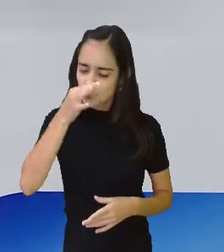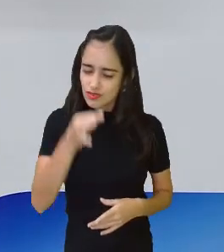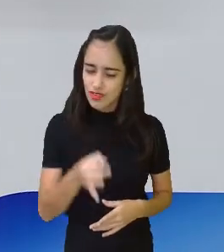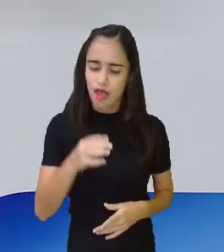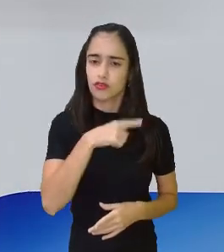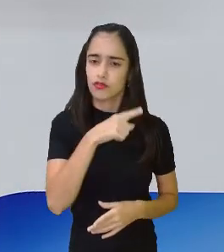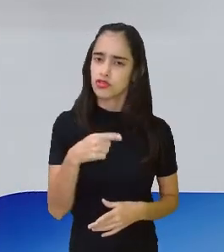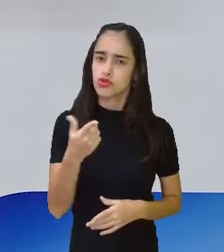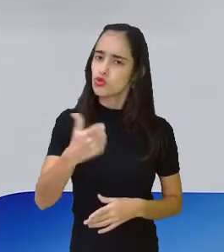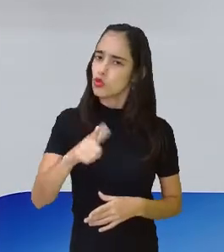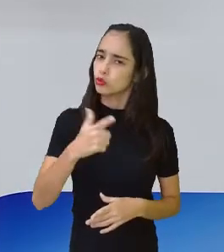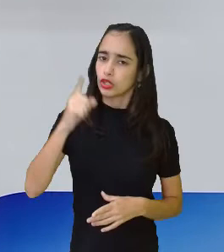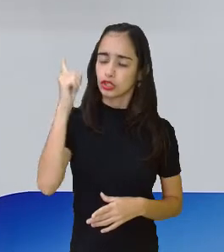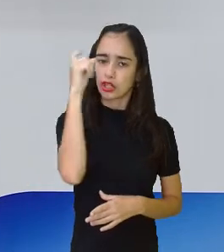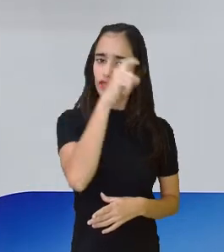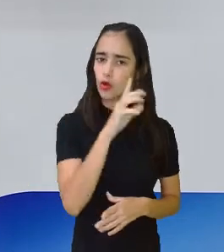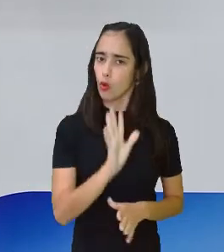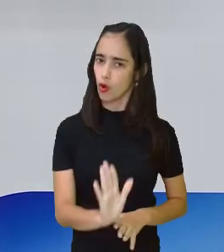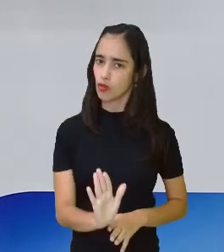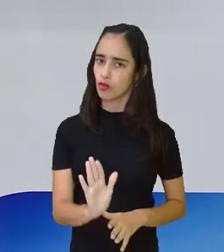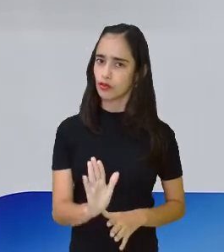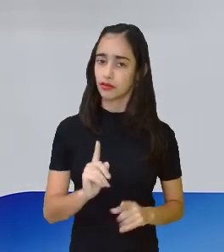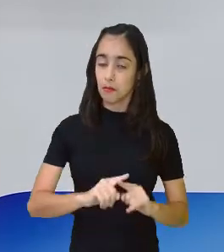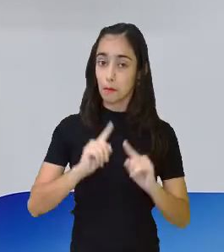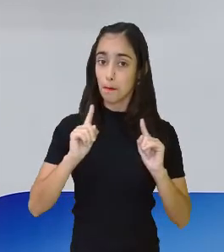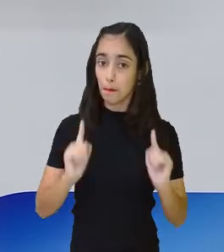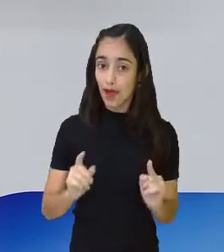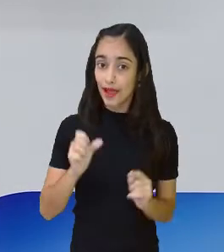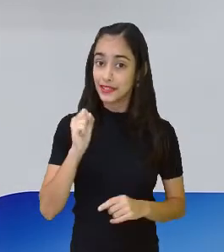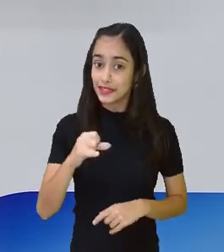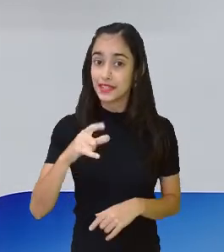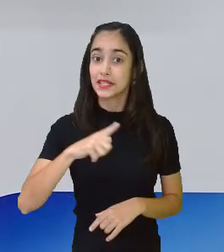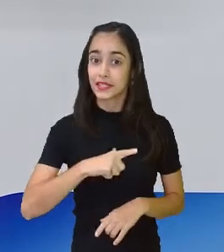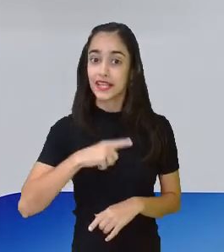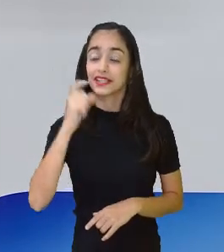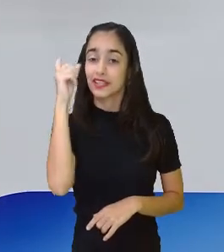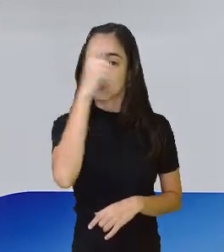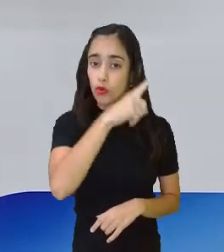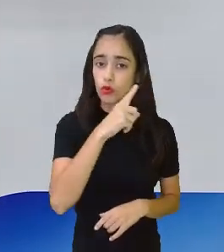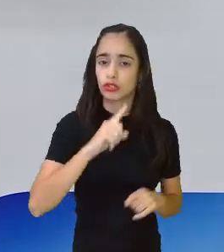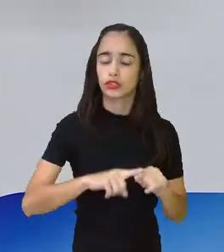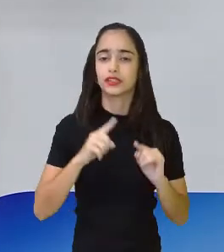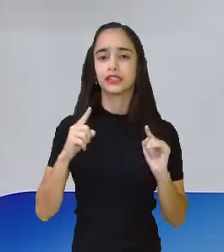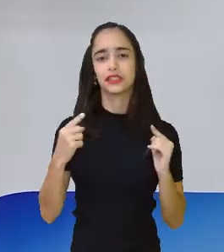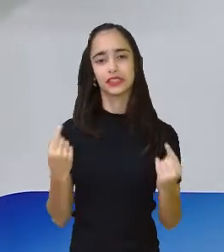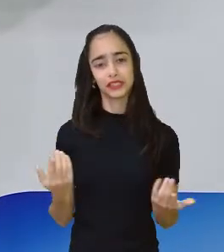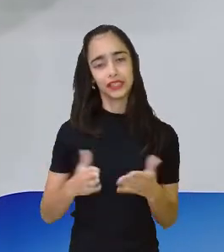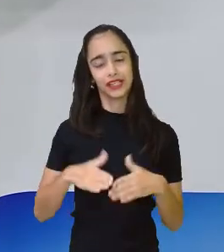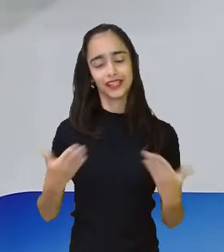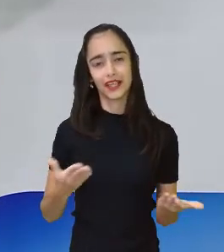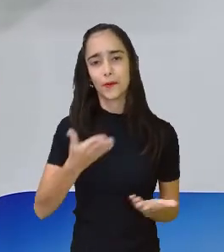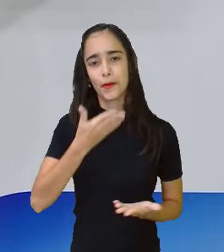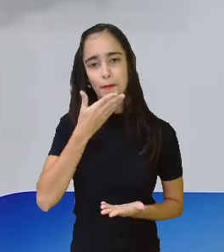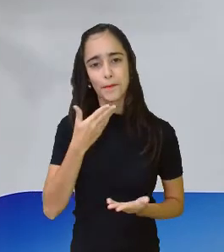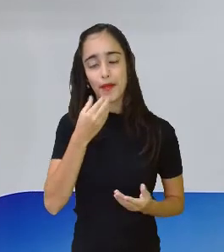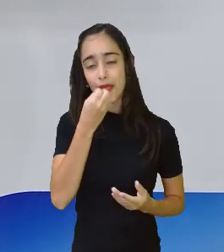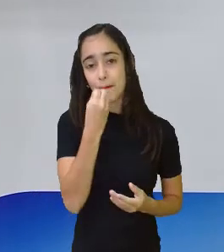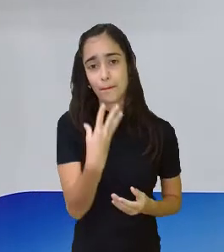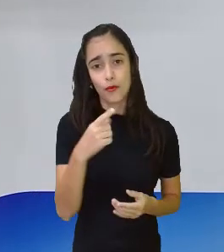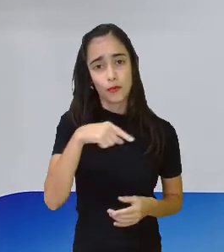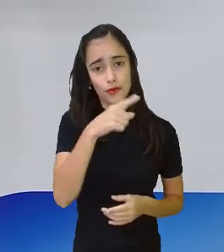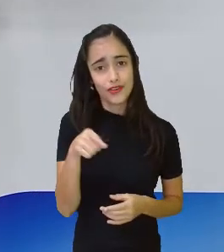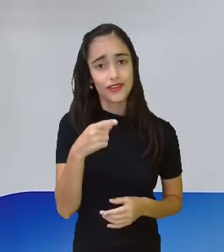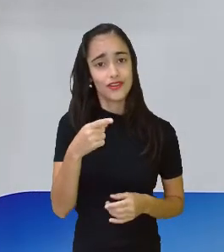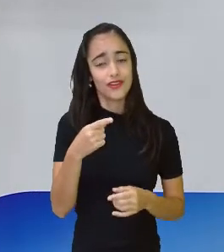E se tiver, é mais uma oportunidade de você treinar as operações, ó. 5 mais 0,